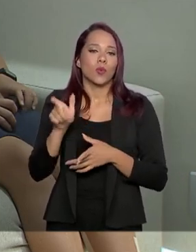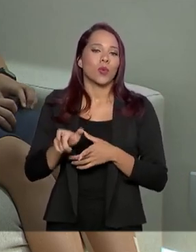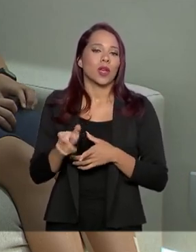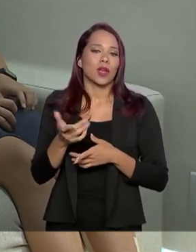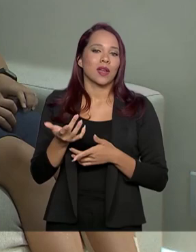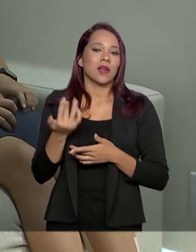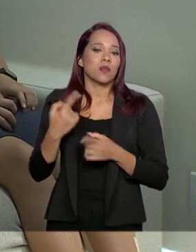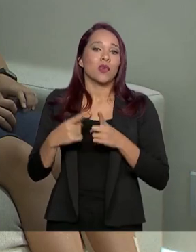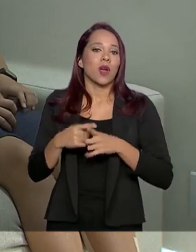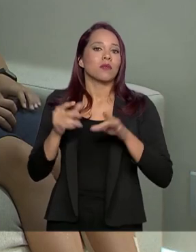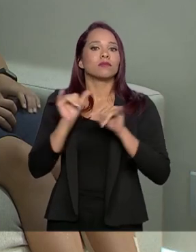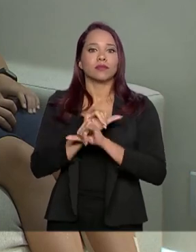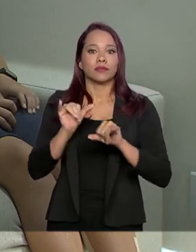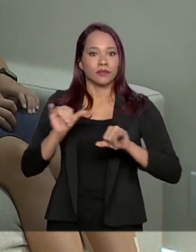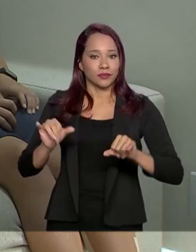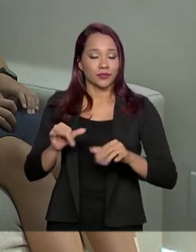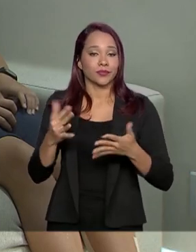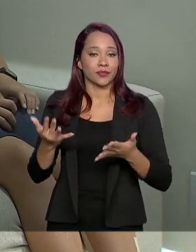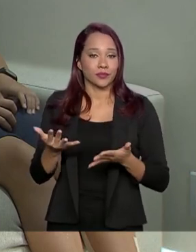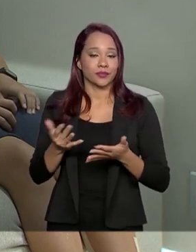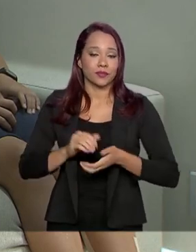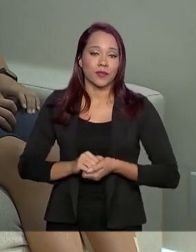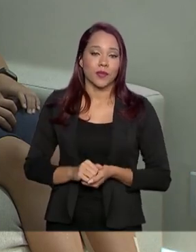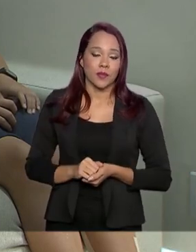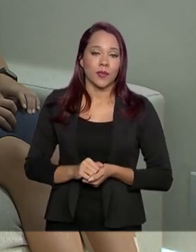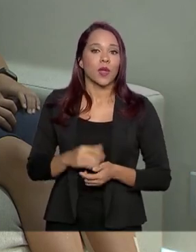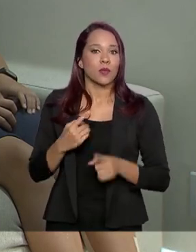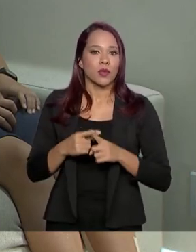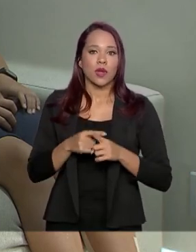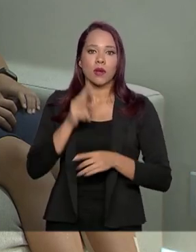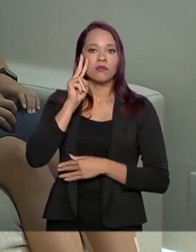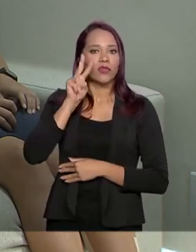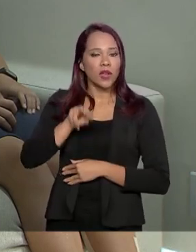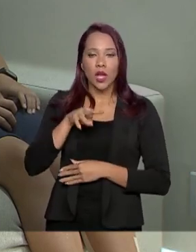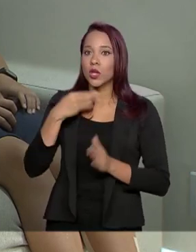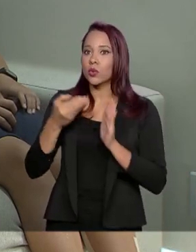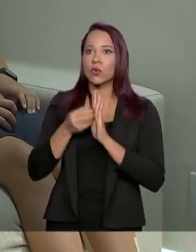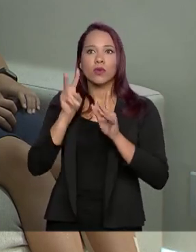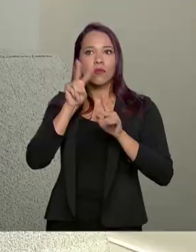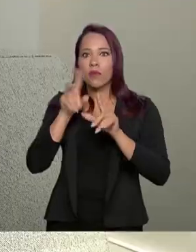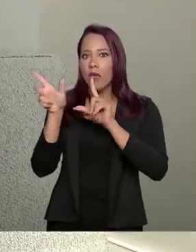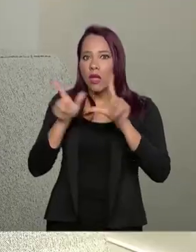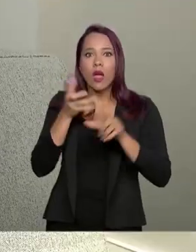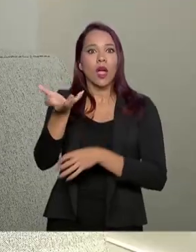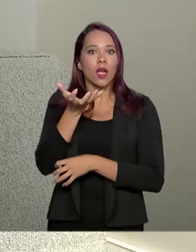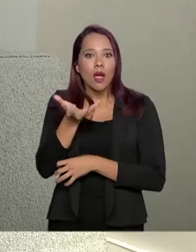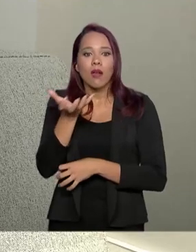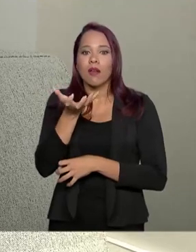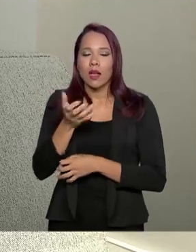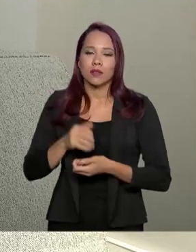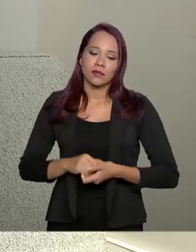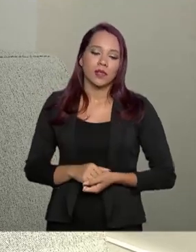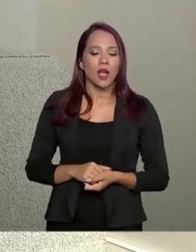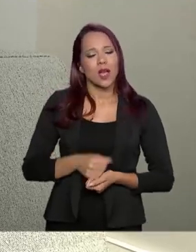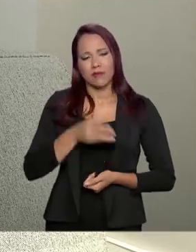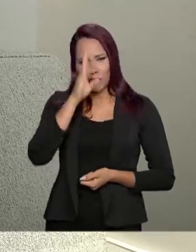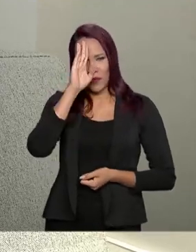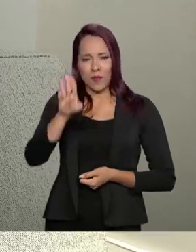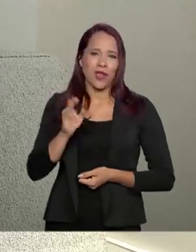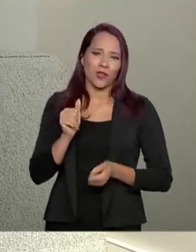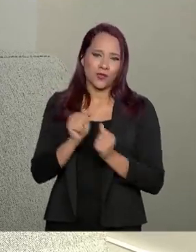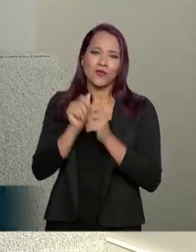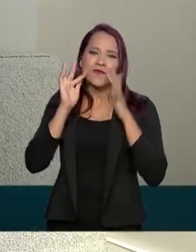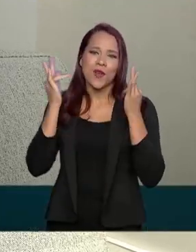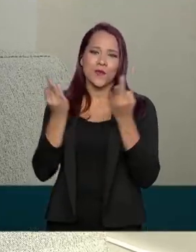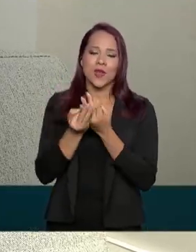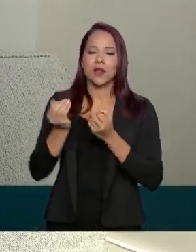propagandas. Porque vê e tudo que vê, quer. Principalmente quando você está assim, ou com a família,